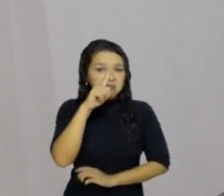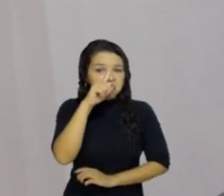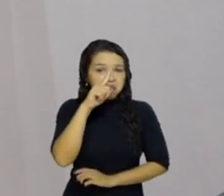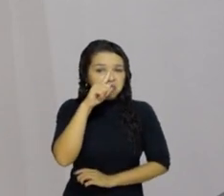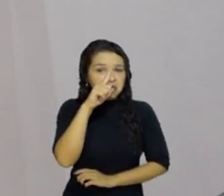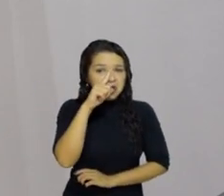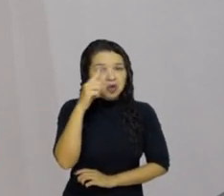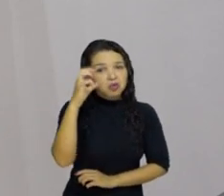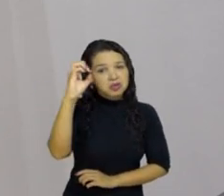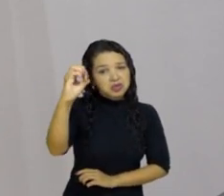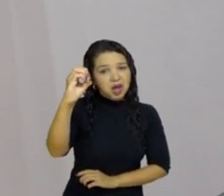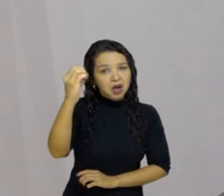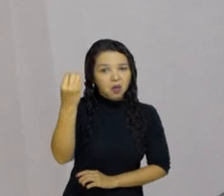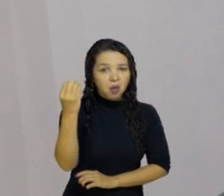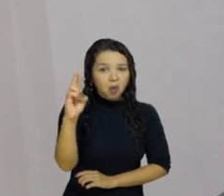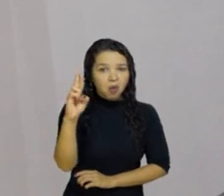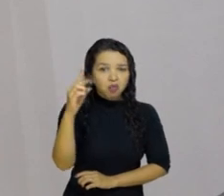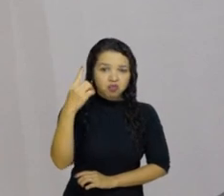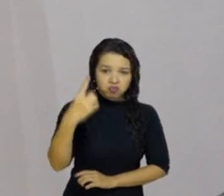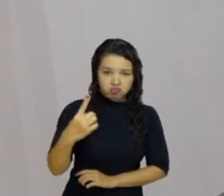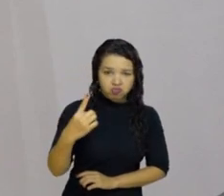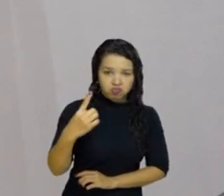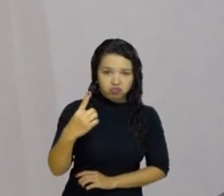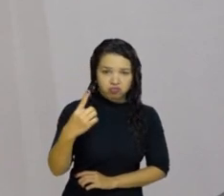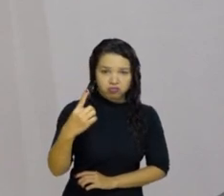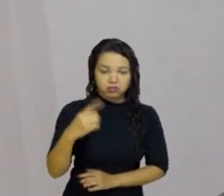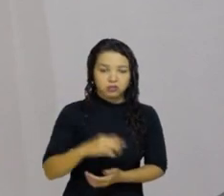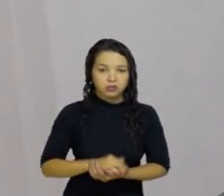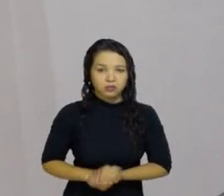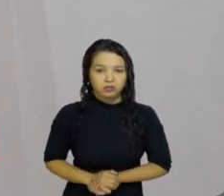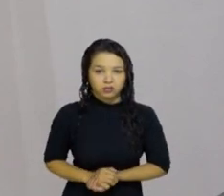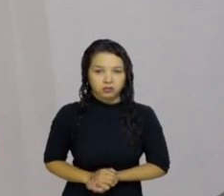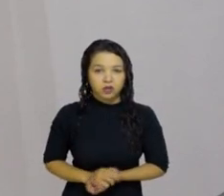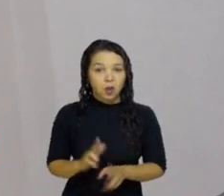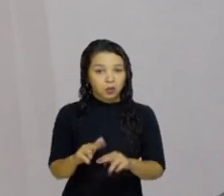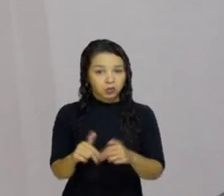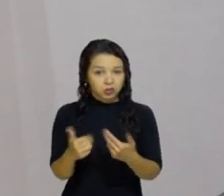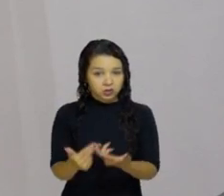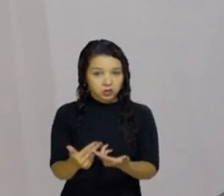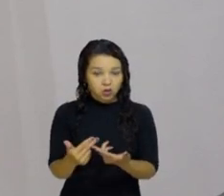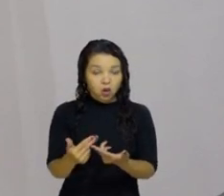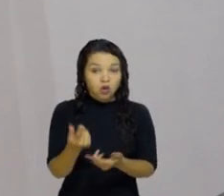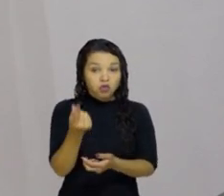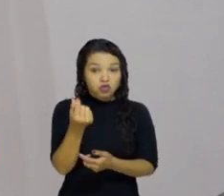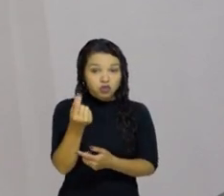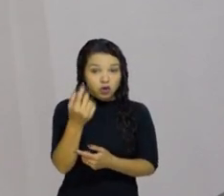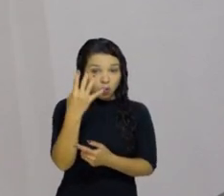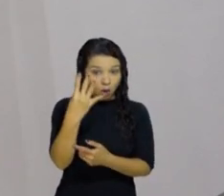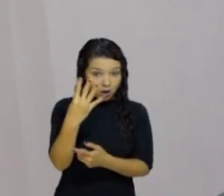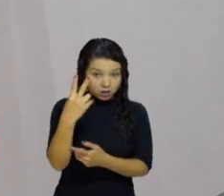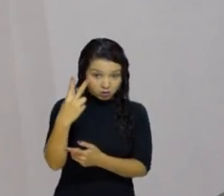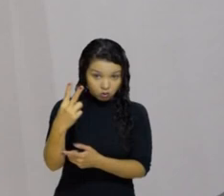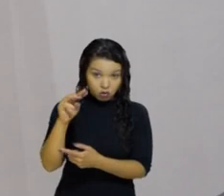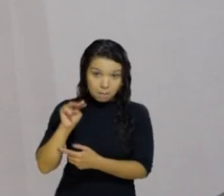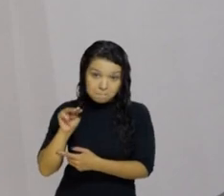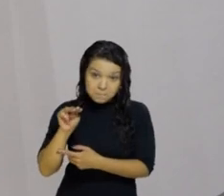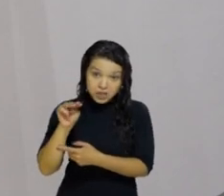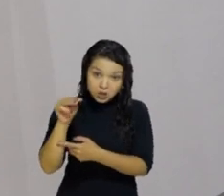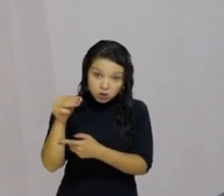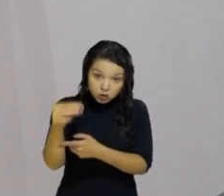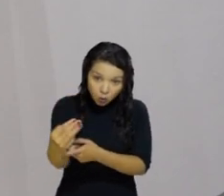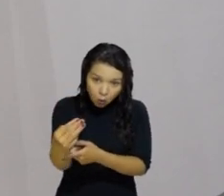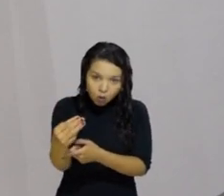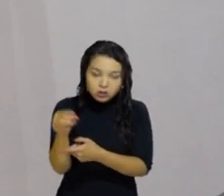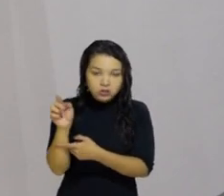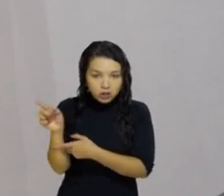zero ou um. E com isso, dos 42 milhões e 900 mil previstos inicialmente